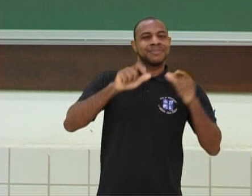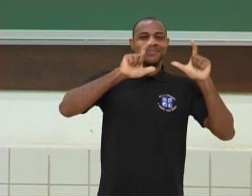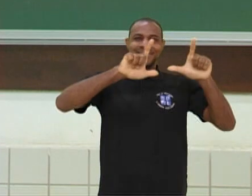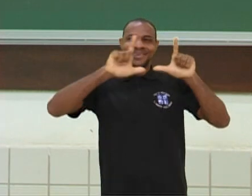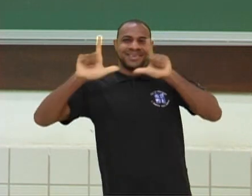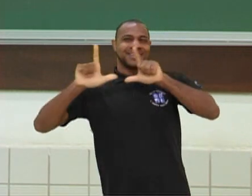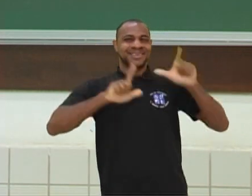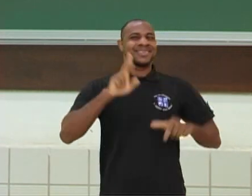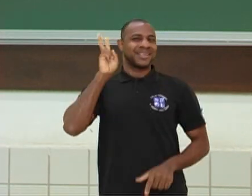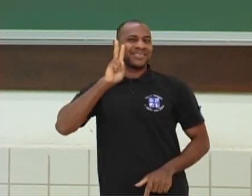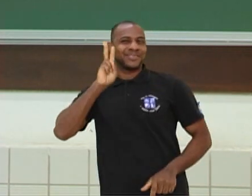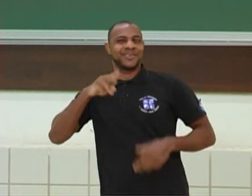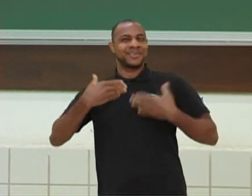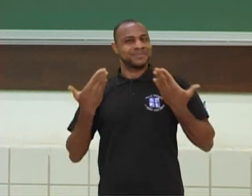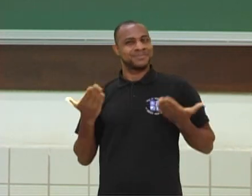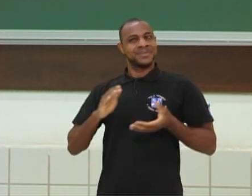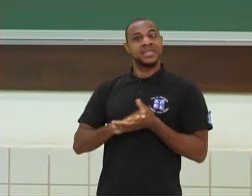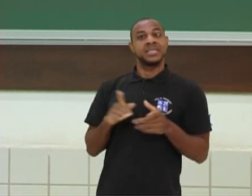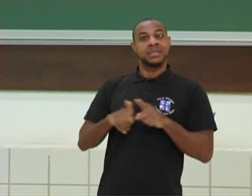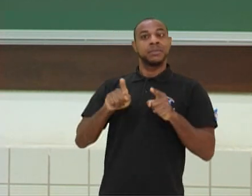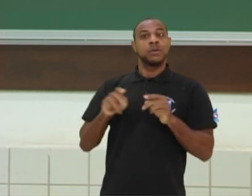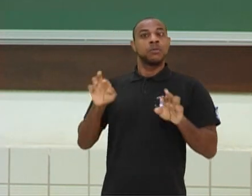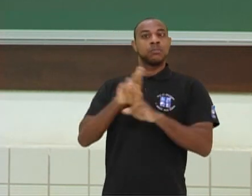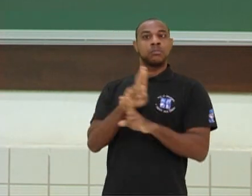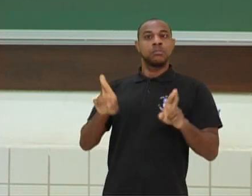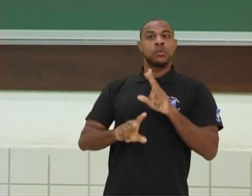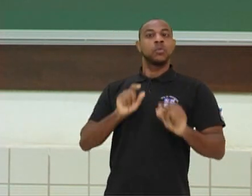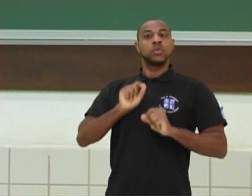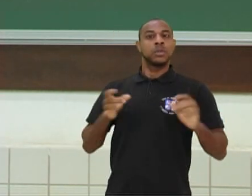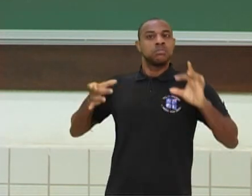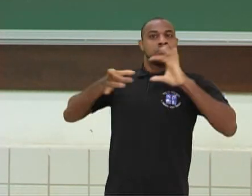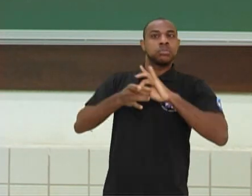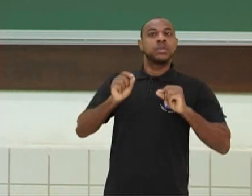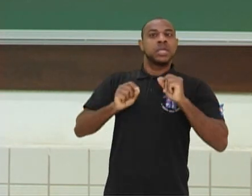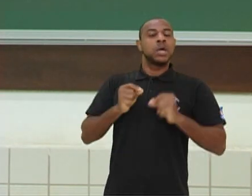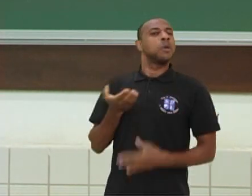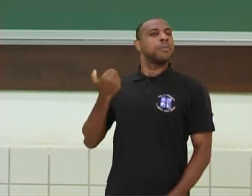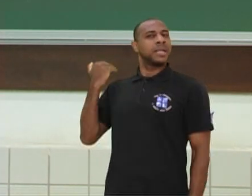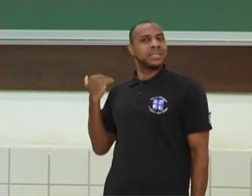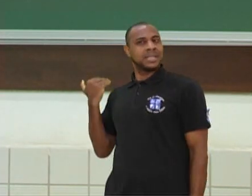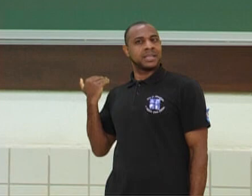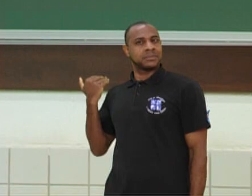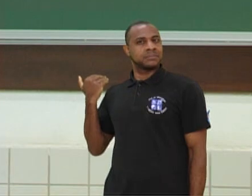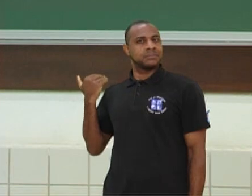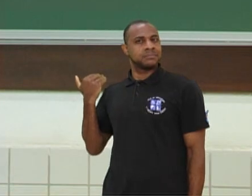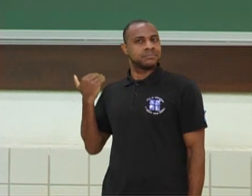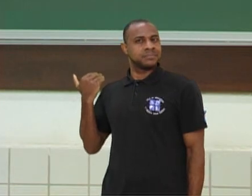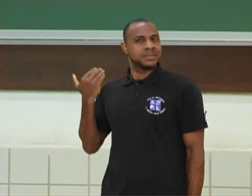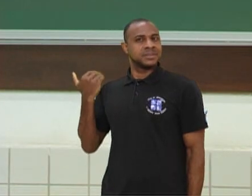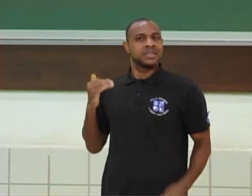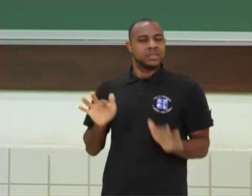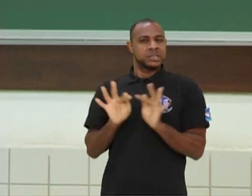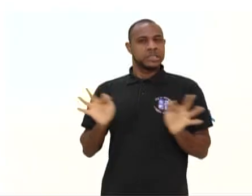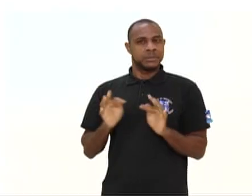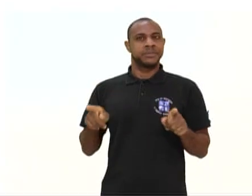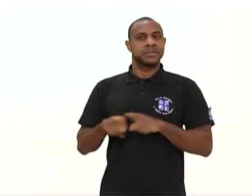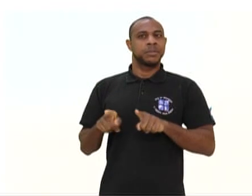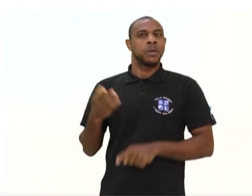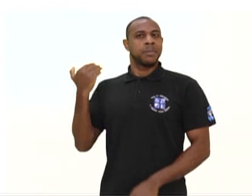quadrinho, dentro das tirinhas e fizemos uma relação sobre o passado simples com o passado contínuo. Na aula de